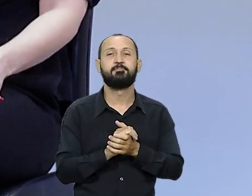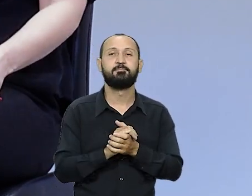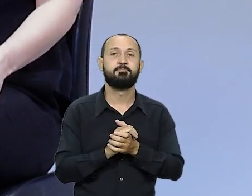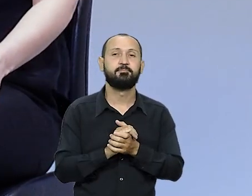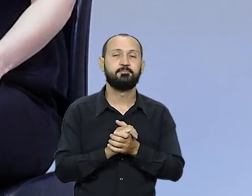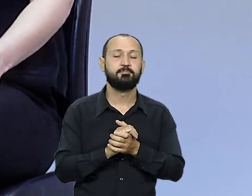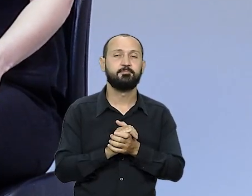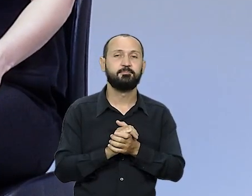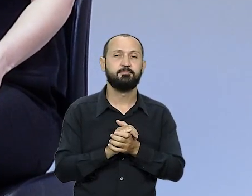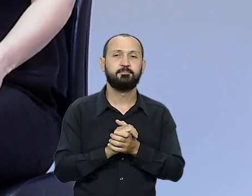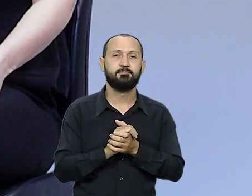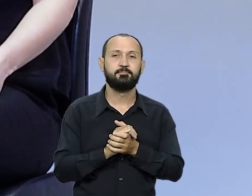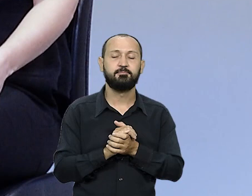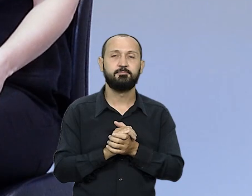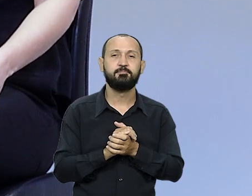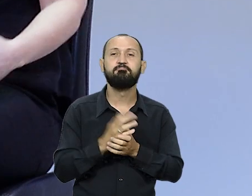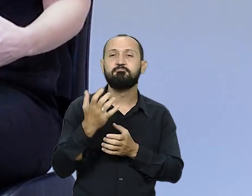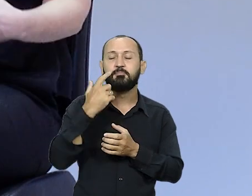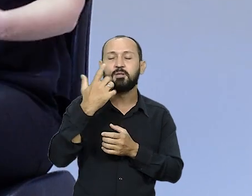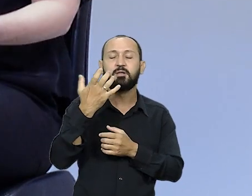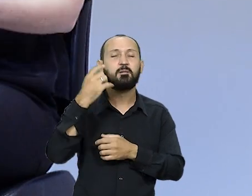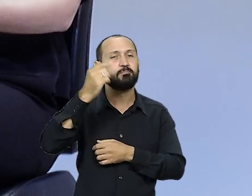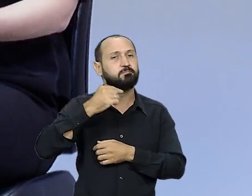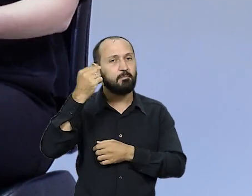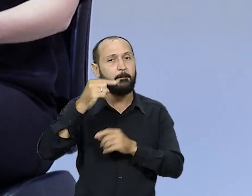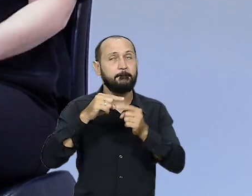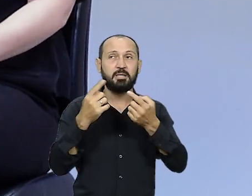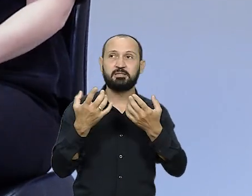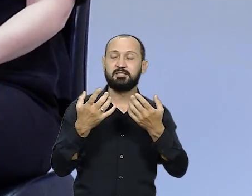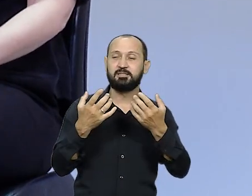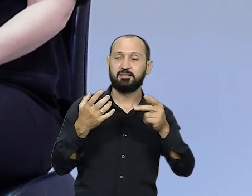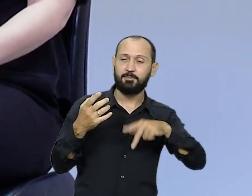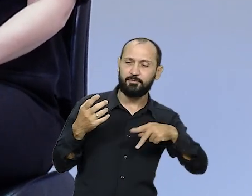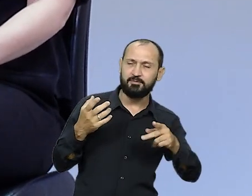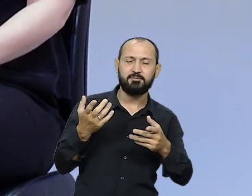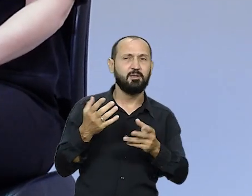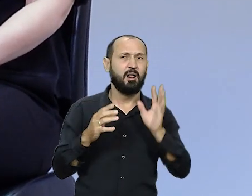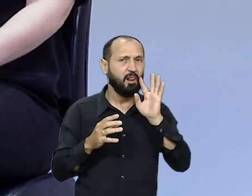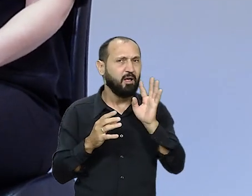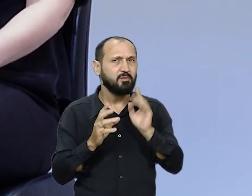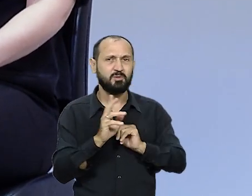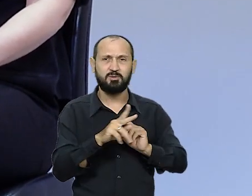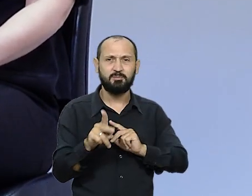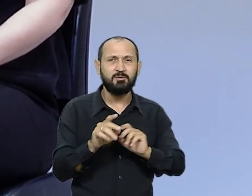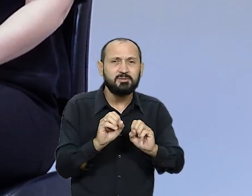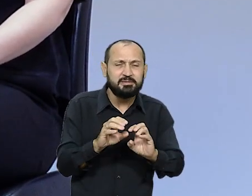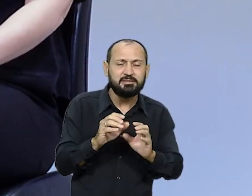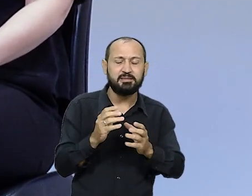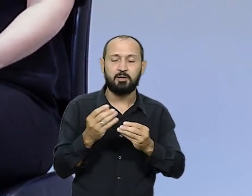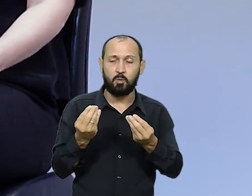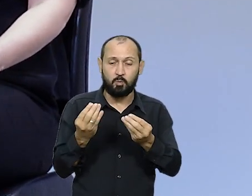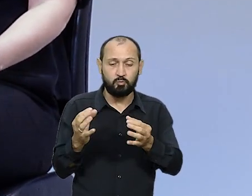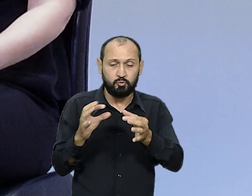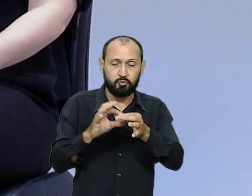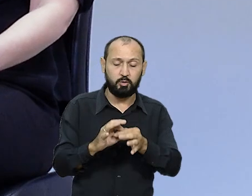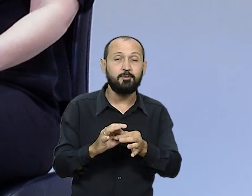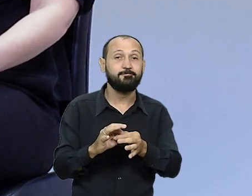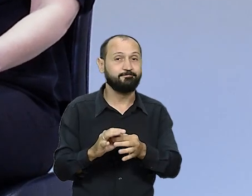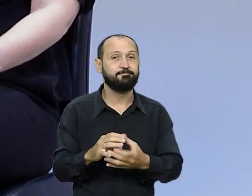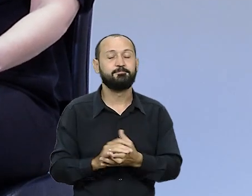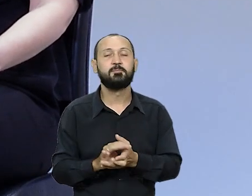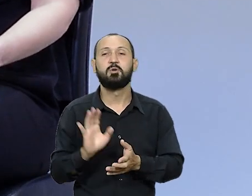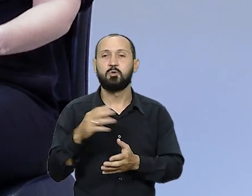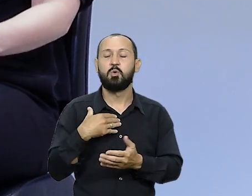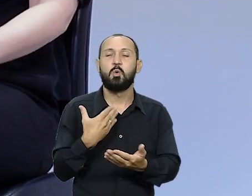problemas. Então, eu queria ser advogada, mas eu queria ser professora. Porque era legal ser professora. E como conciliar os